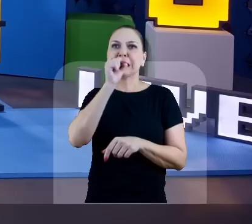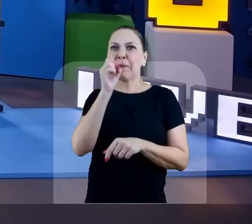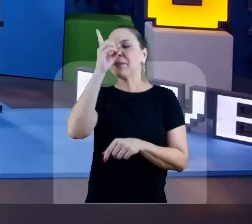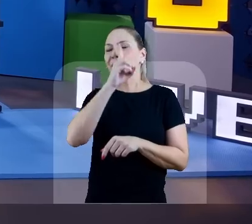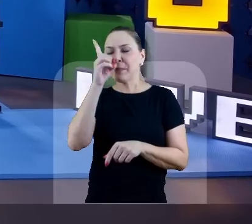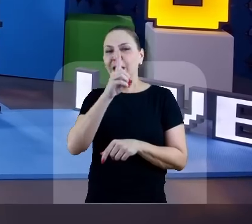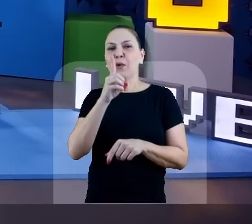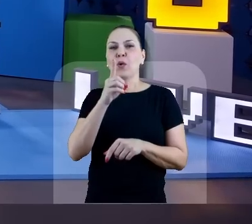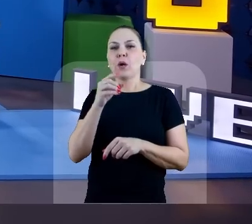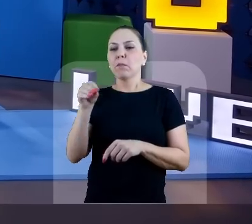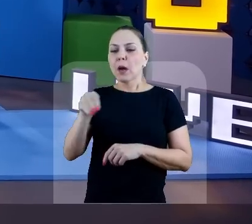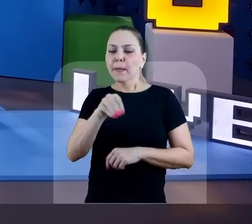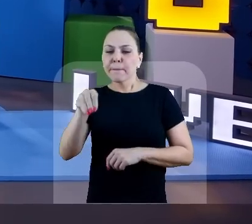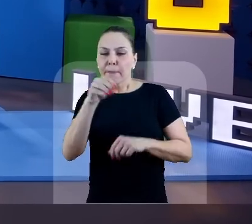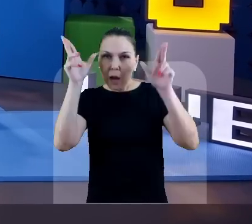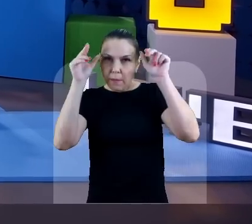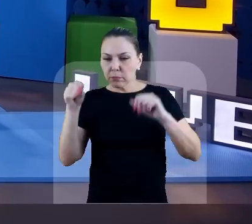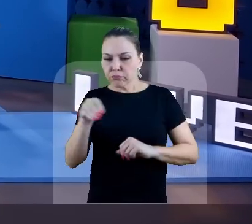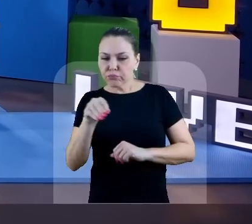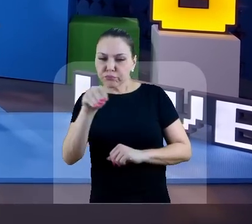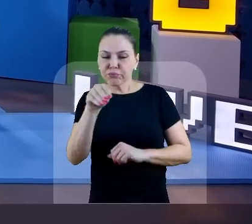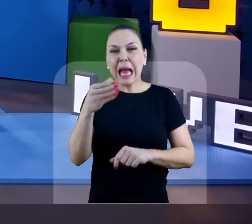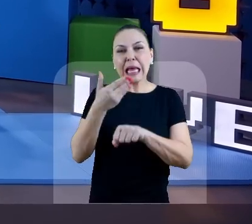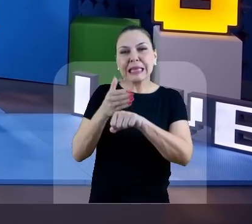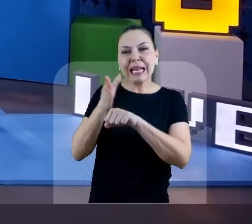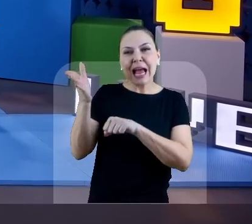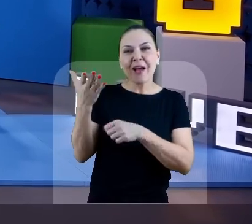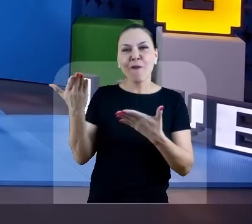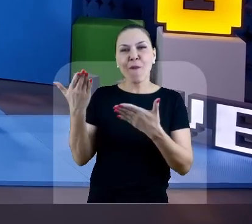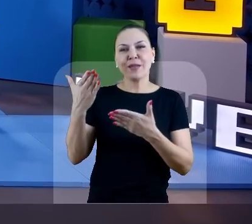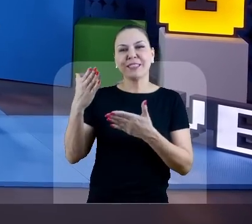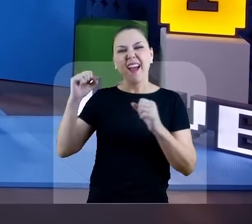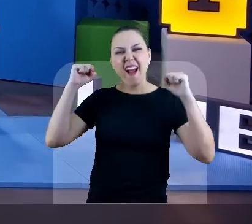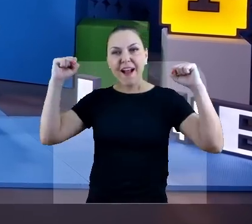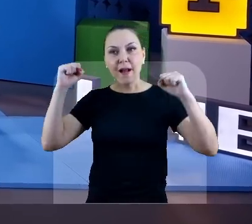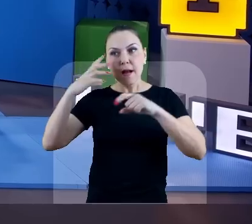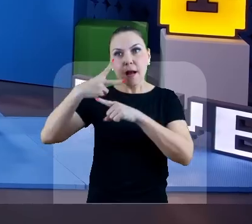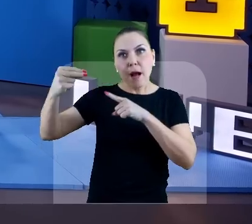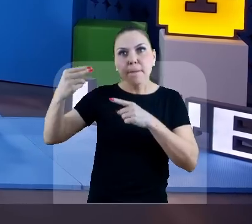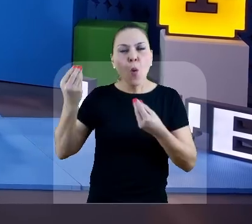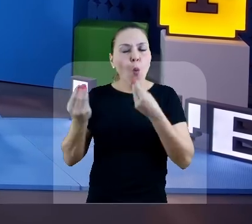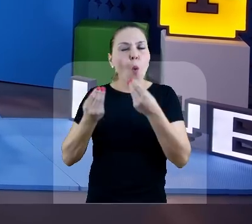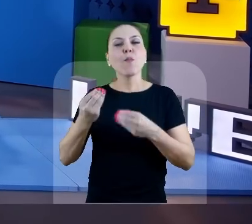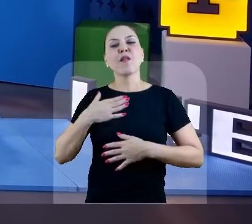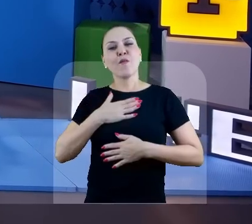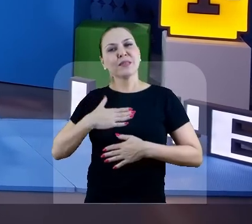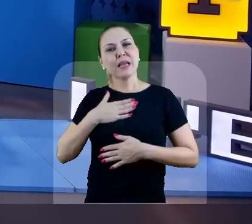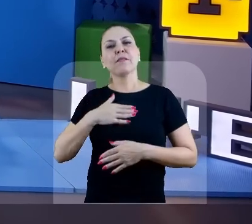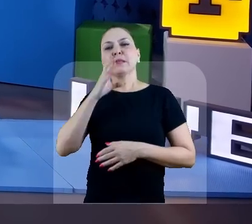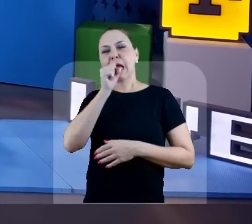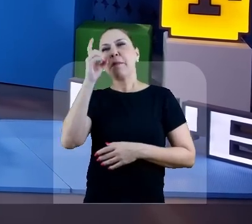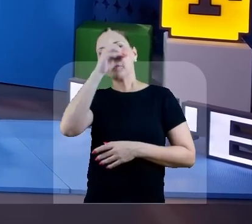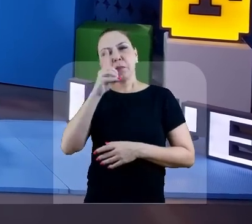semana xadrez com um cara que treinava o Mequinho, o nosso campeão. E ele curtia quase todo